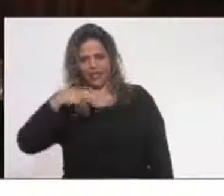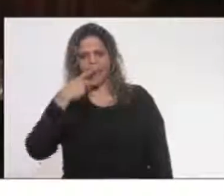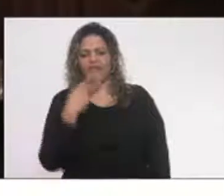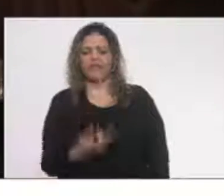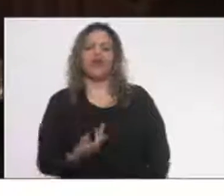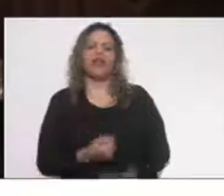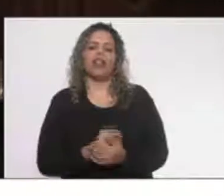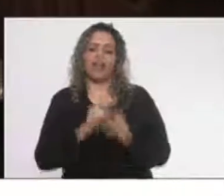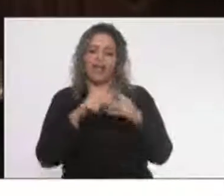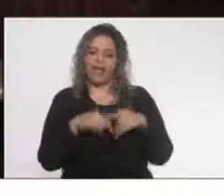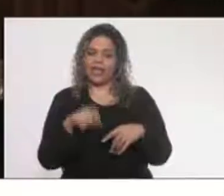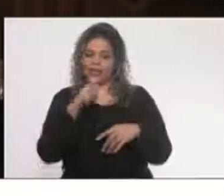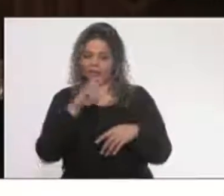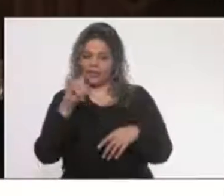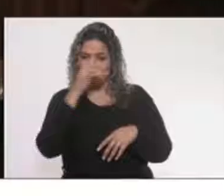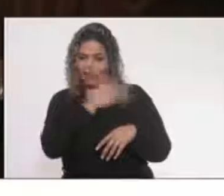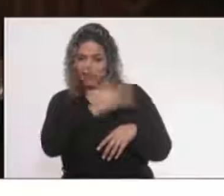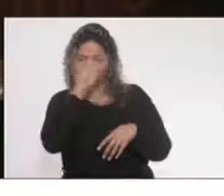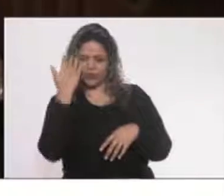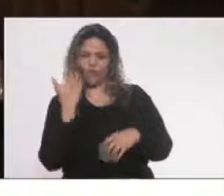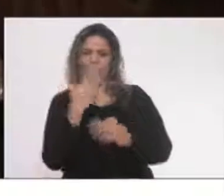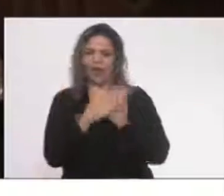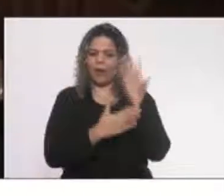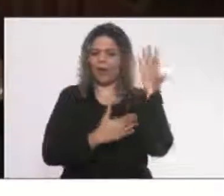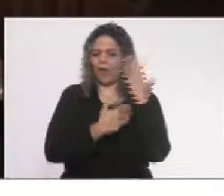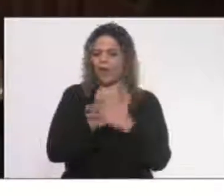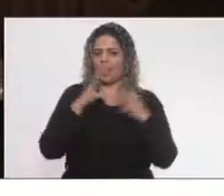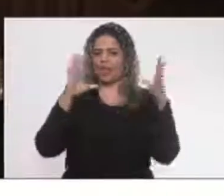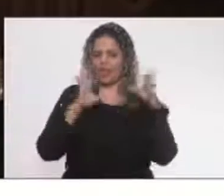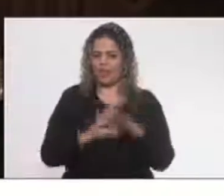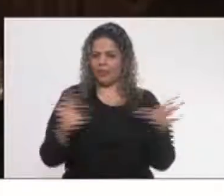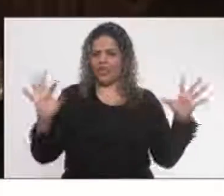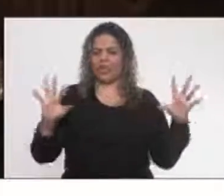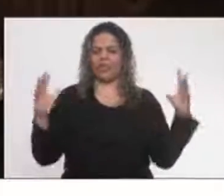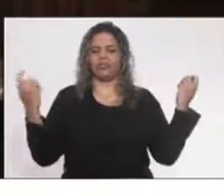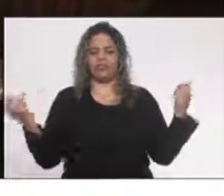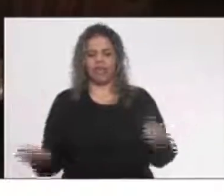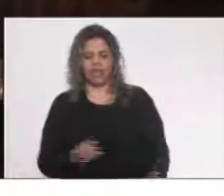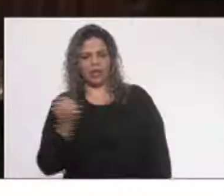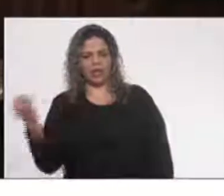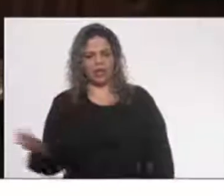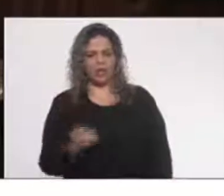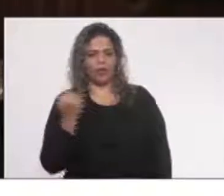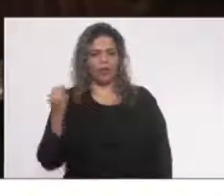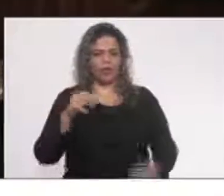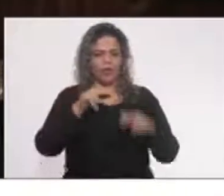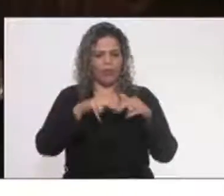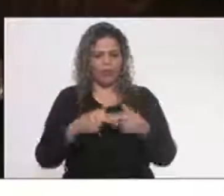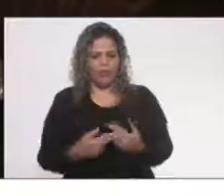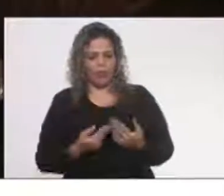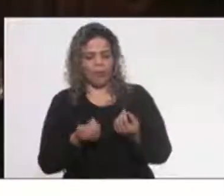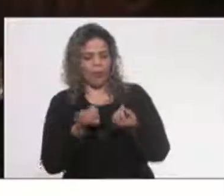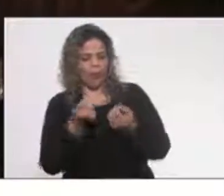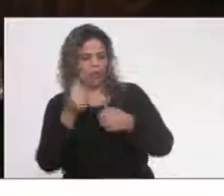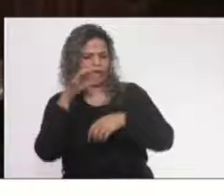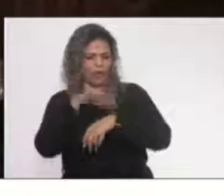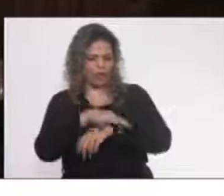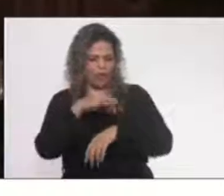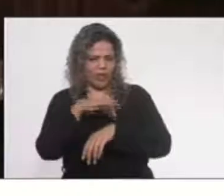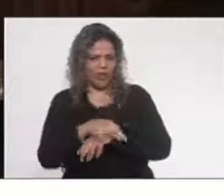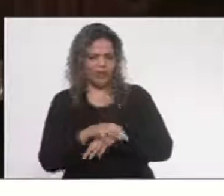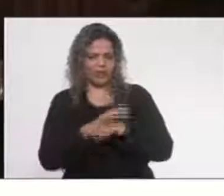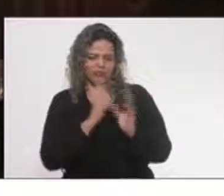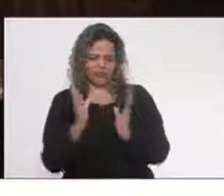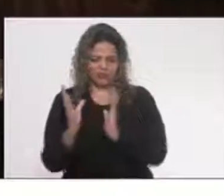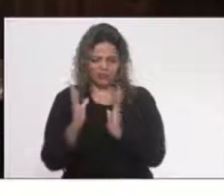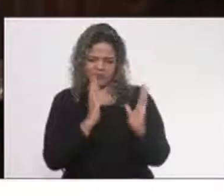presidente, aqueles que abrem mão da liberdade essencial por um pouco de segurança